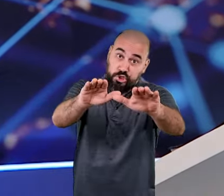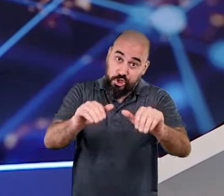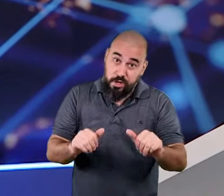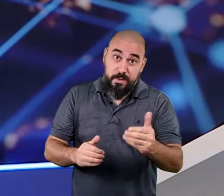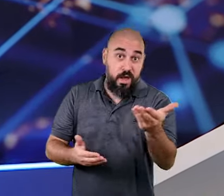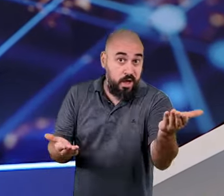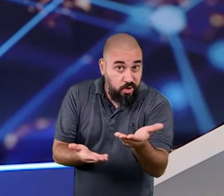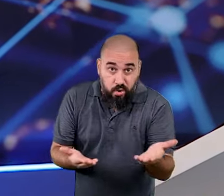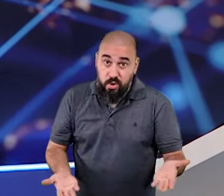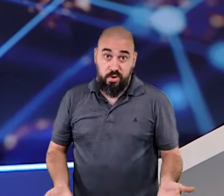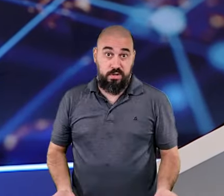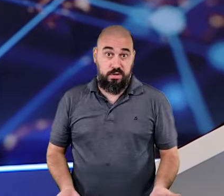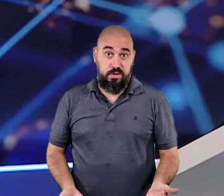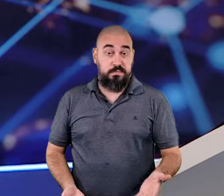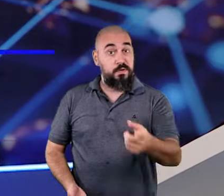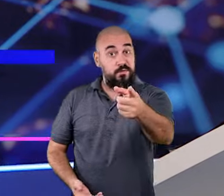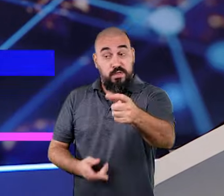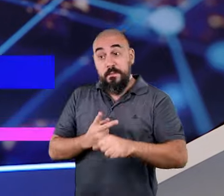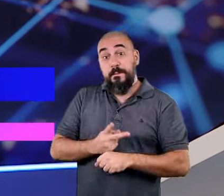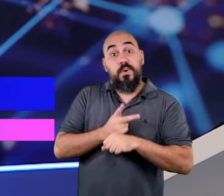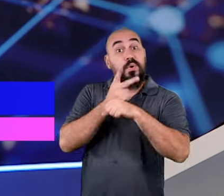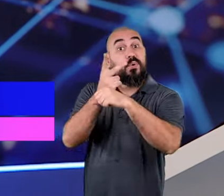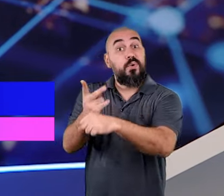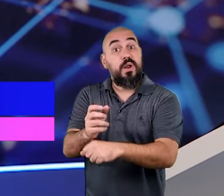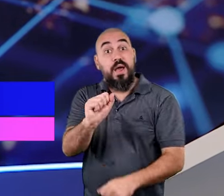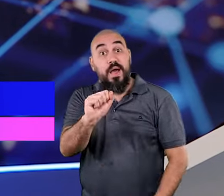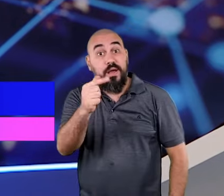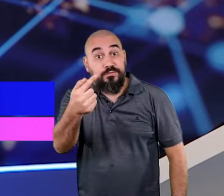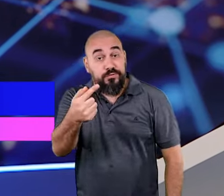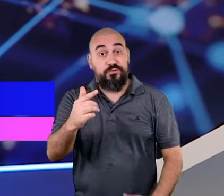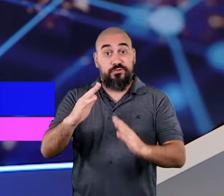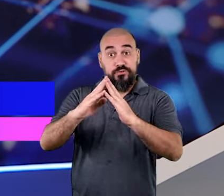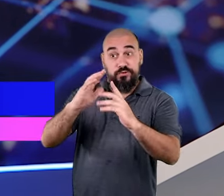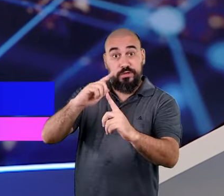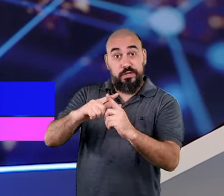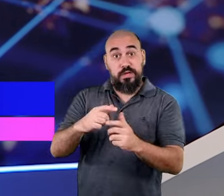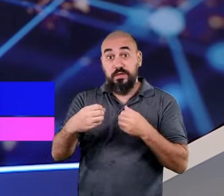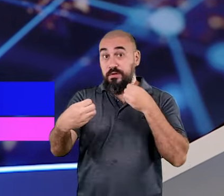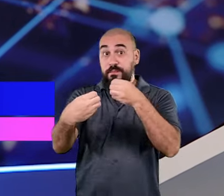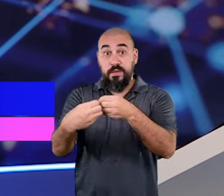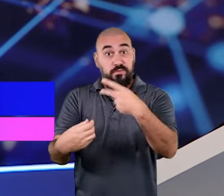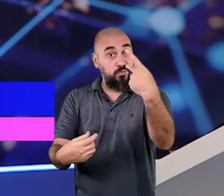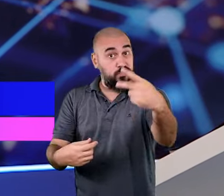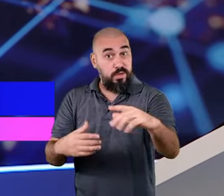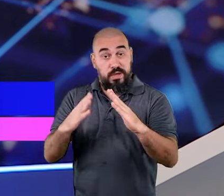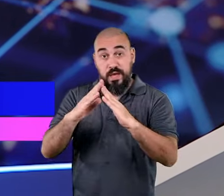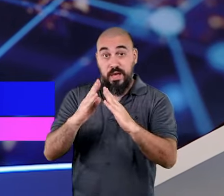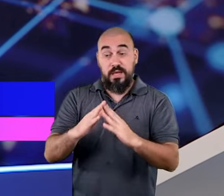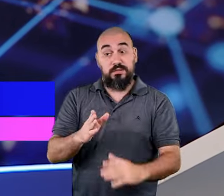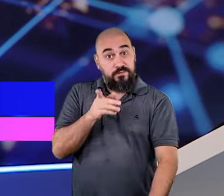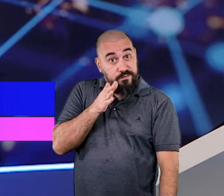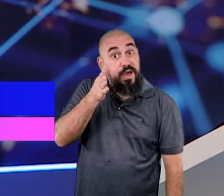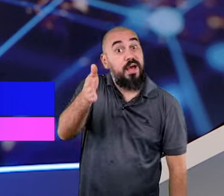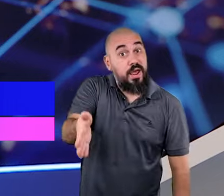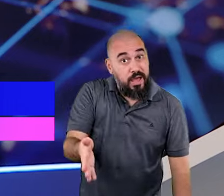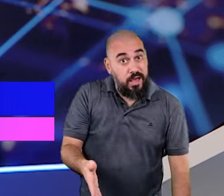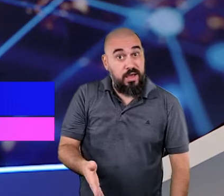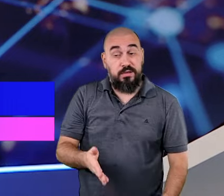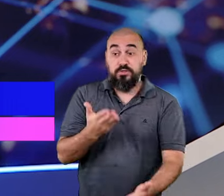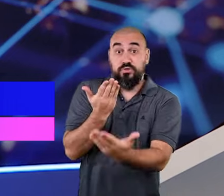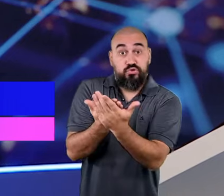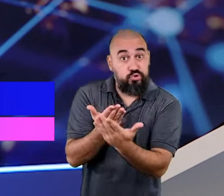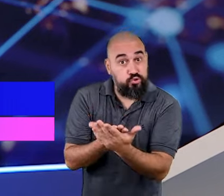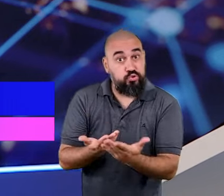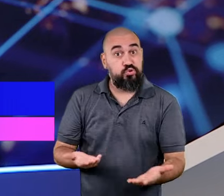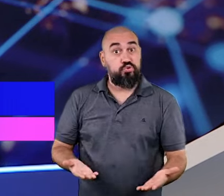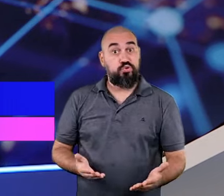coração para que você dê esses passos. Procure a igreja adventista do sétimo dia mais perto da sua casa. Vá lá, assista